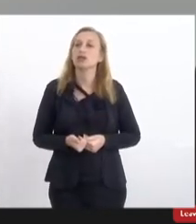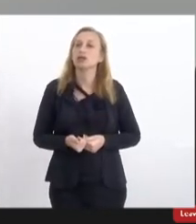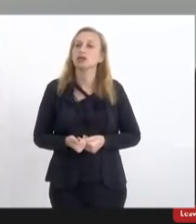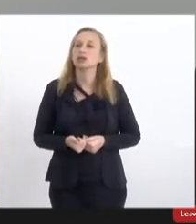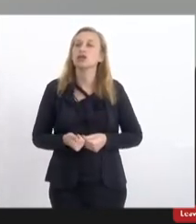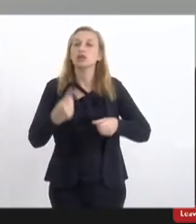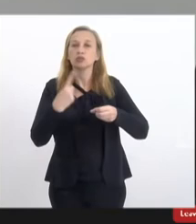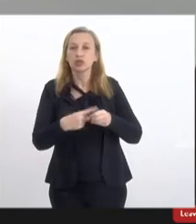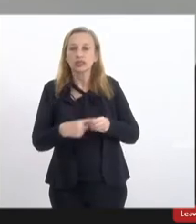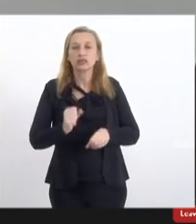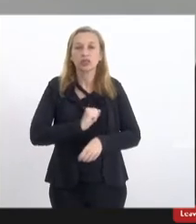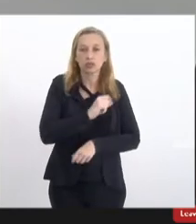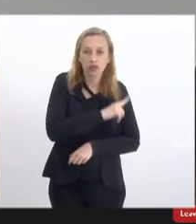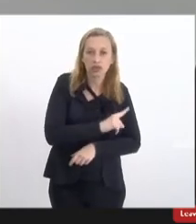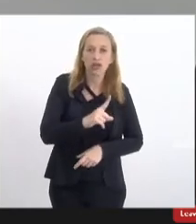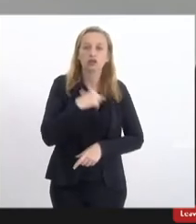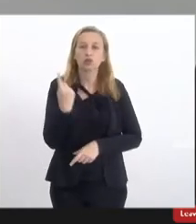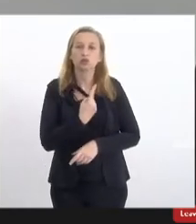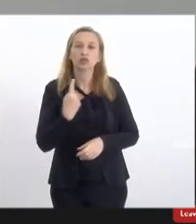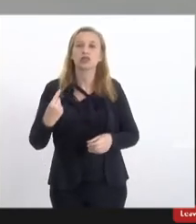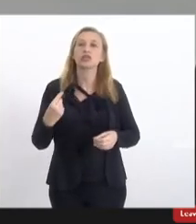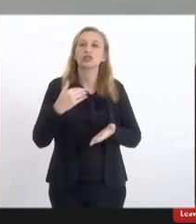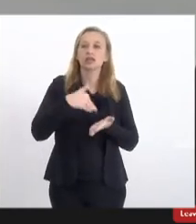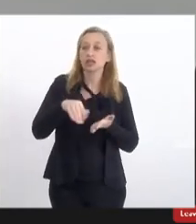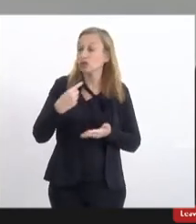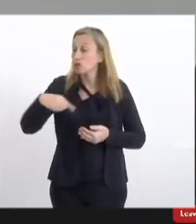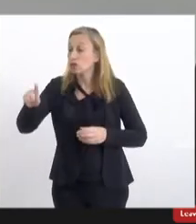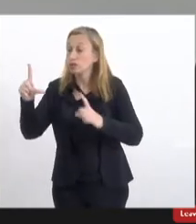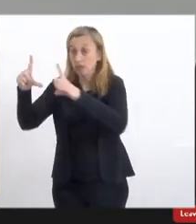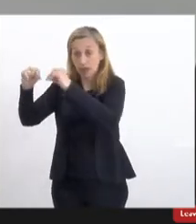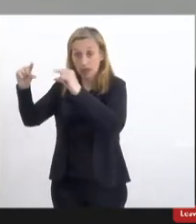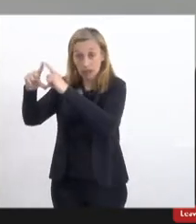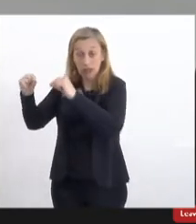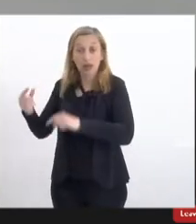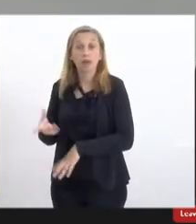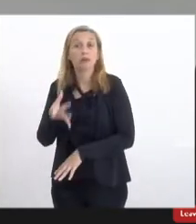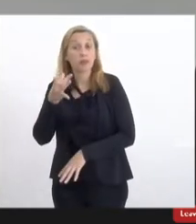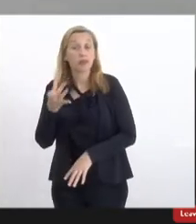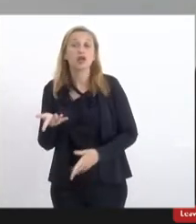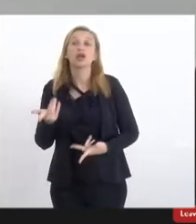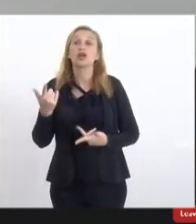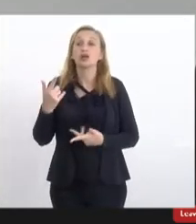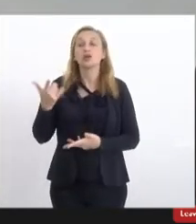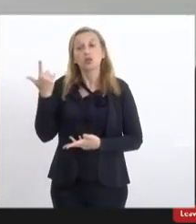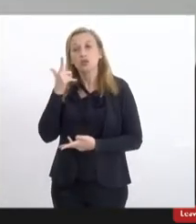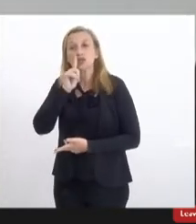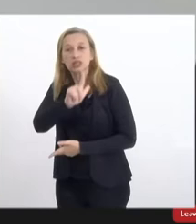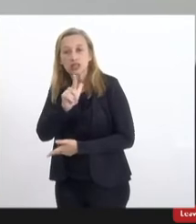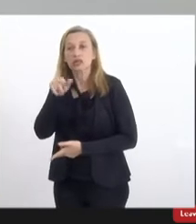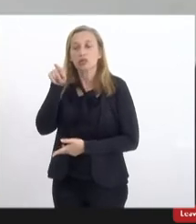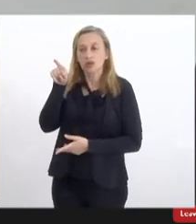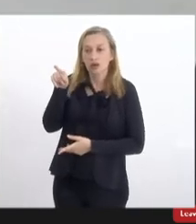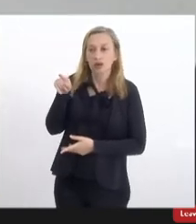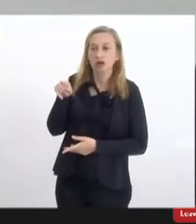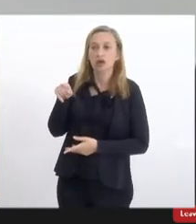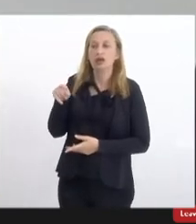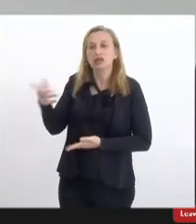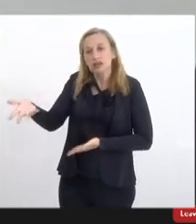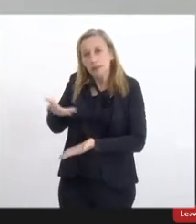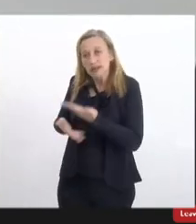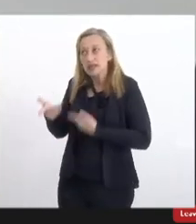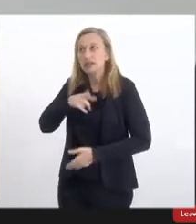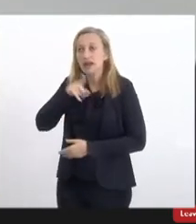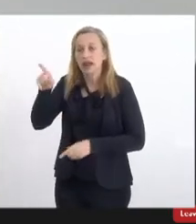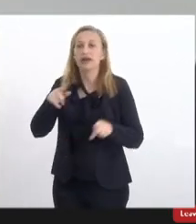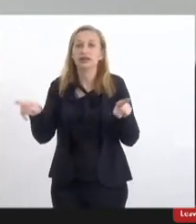com o município de São Gonçalo. Nosso secretário esteve em Brasília pessoalmente e aí conseguimos buscar essa parceria